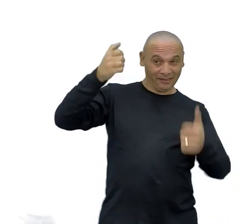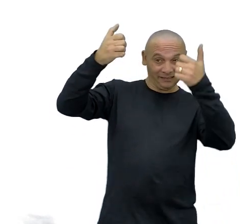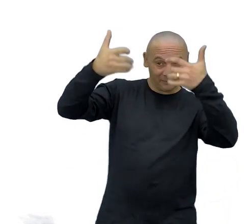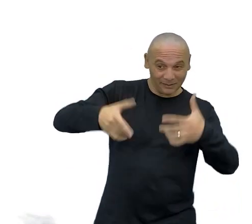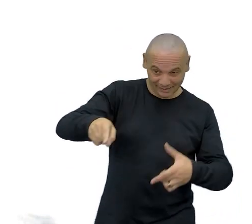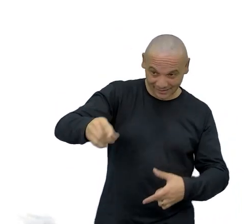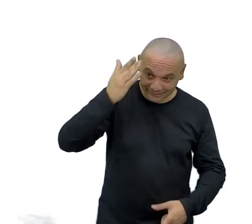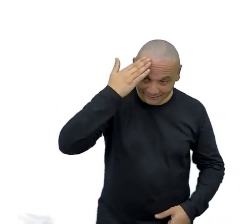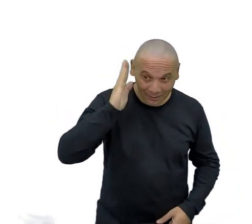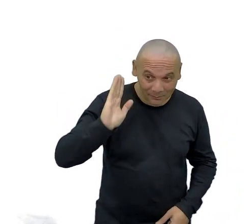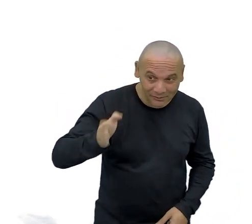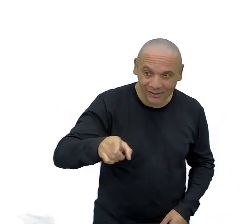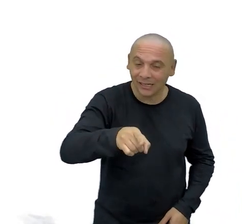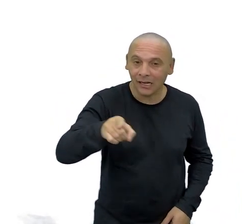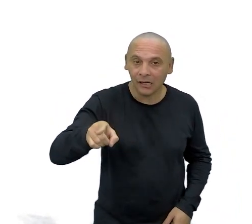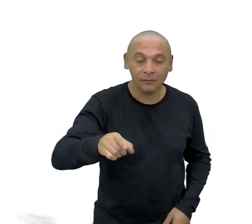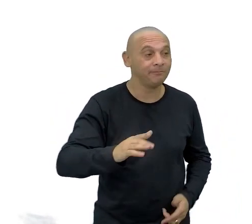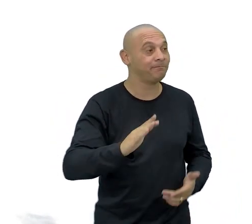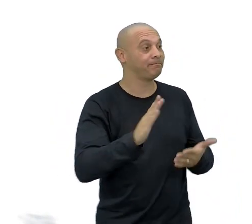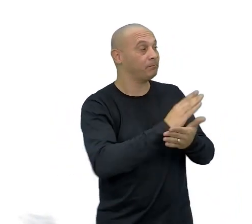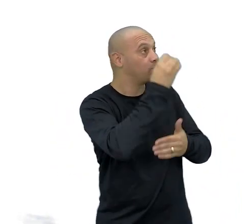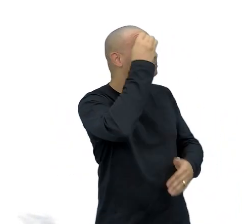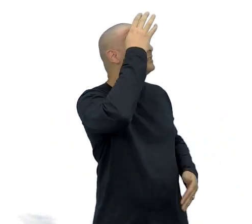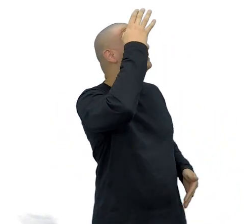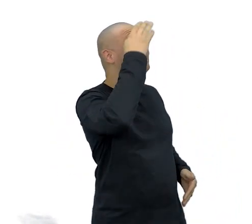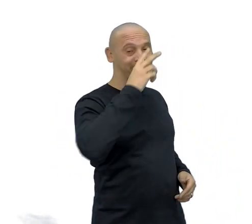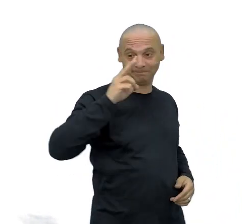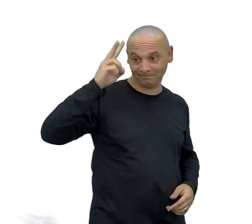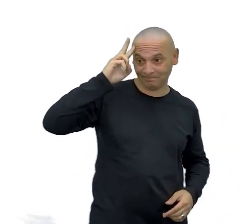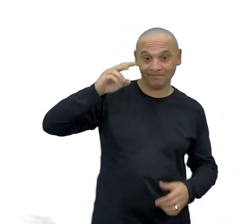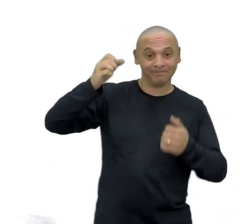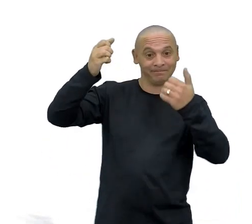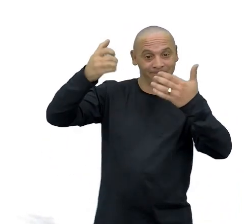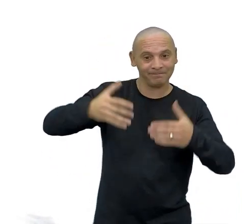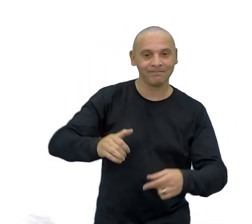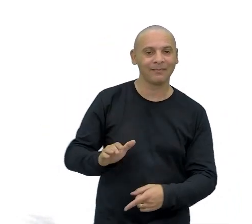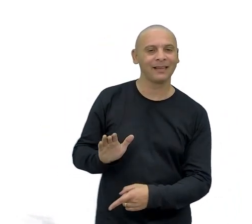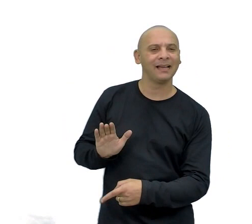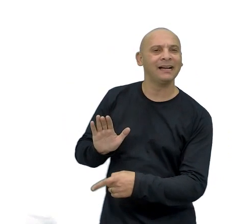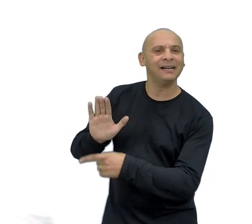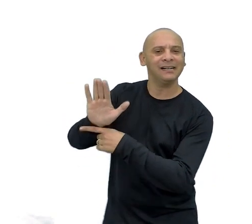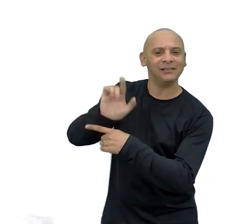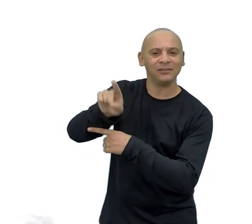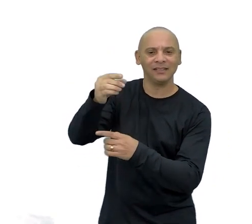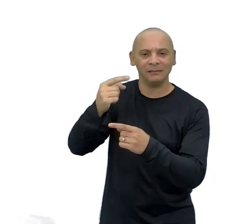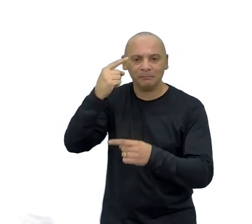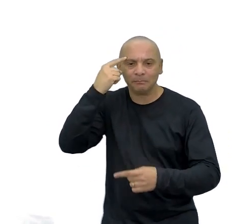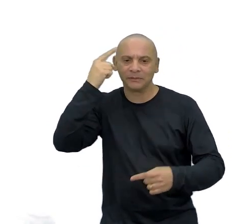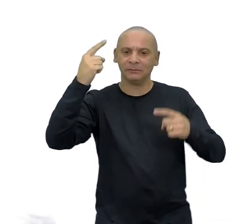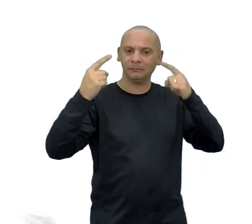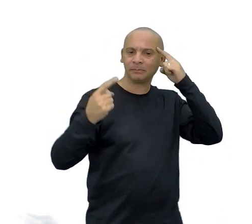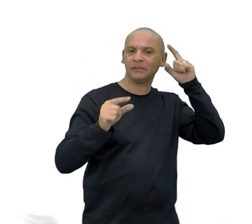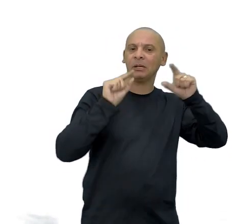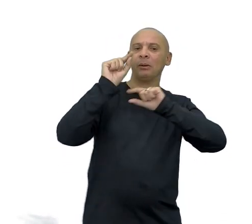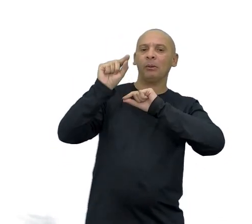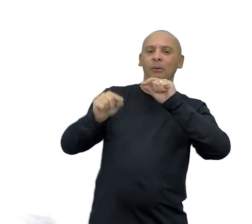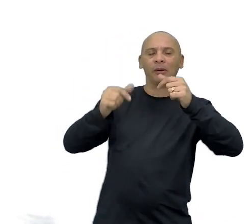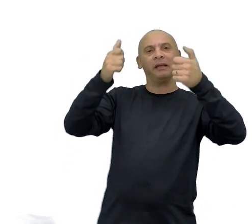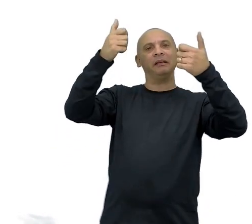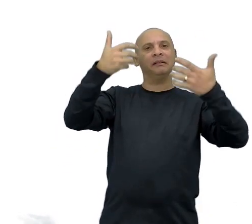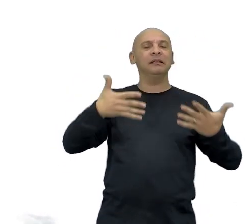isso? Às vezes eles esquecem, né? Ajudar a formular as hipóteses, incentivar a formulação